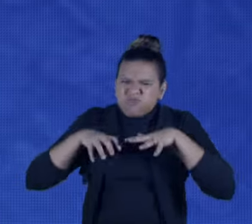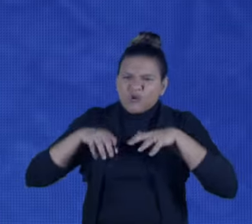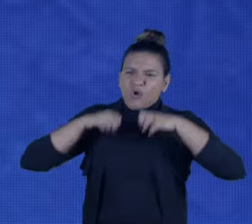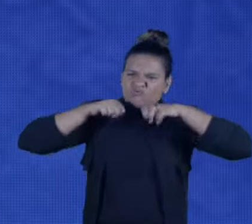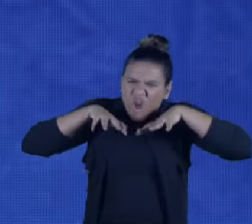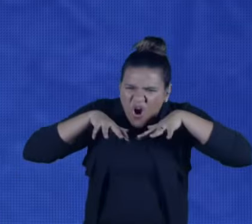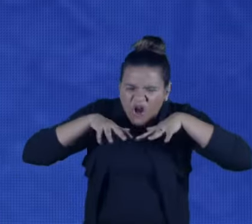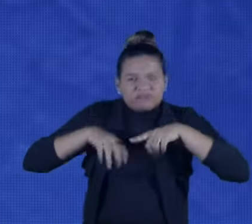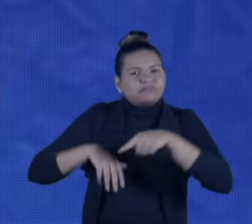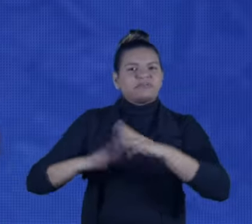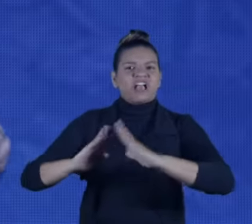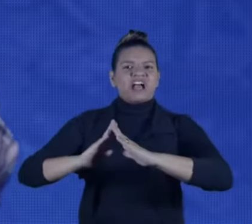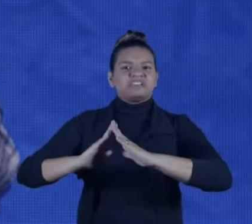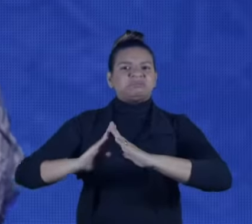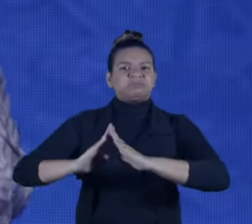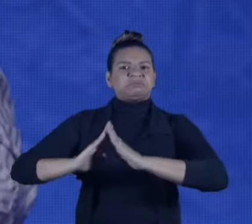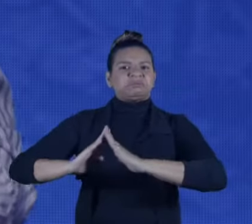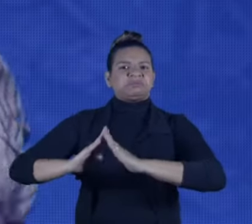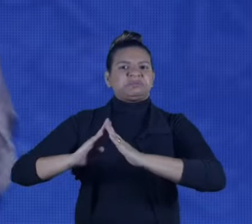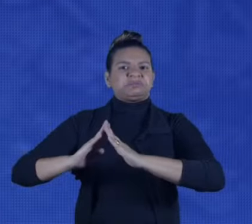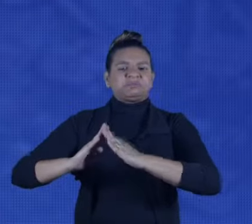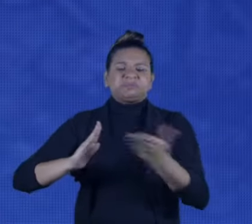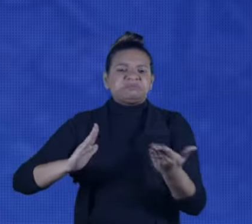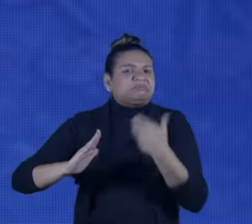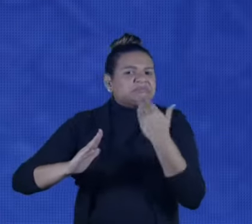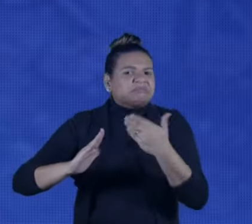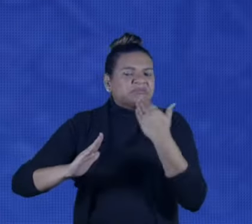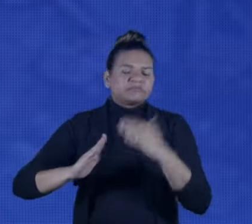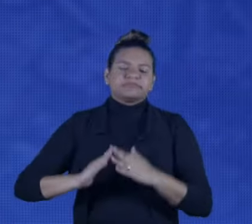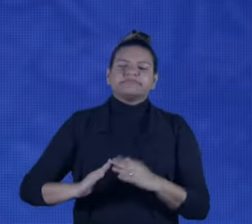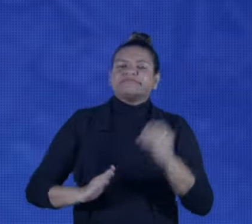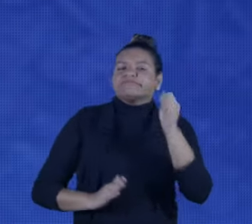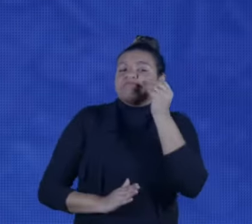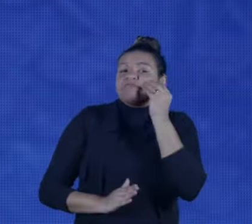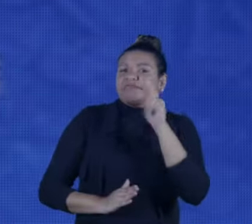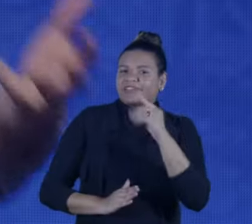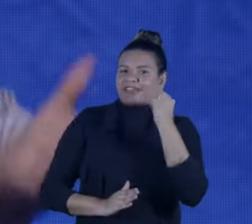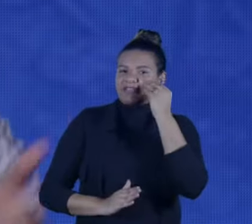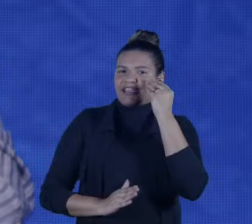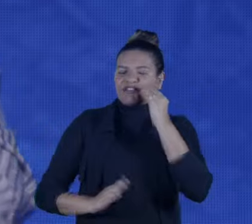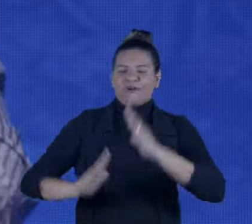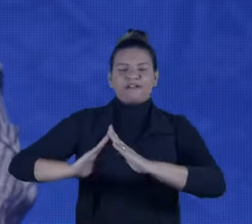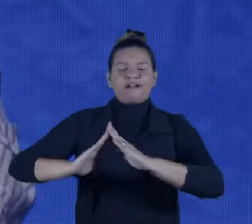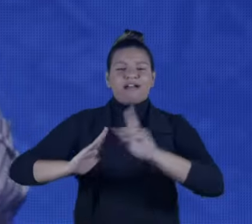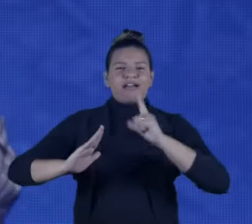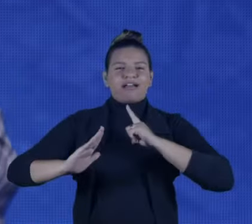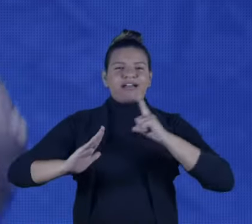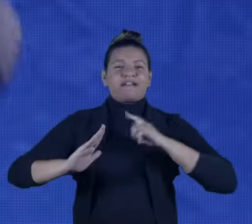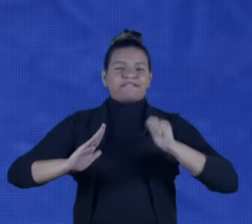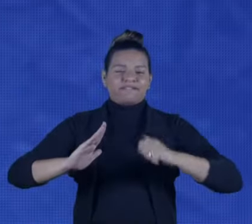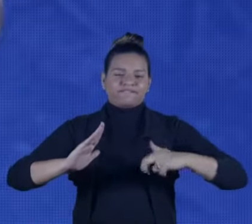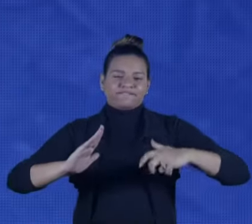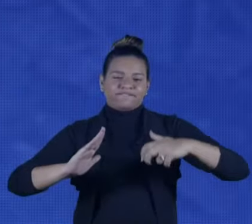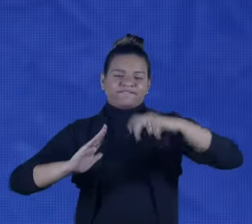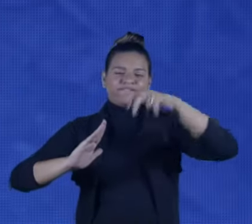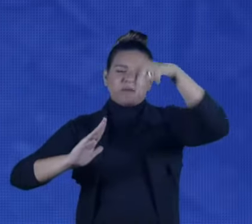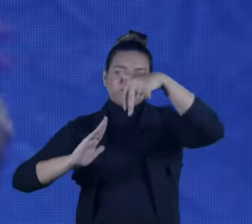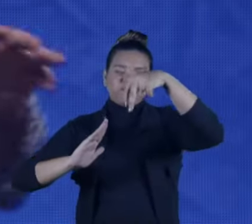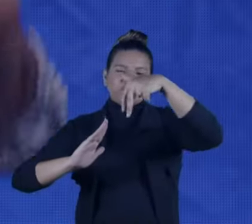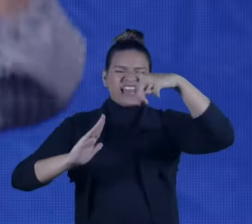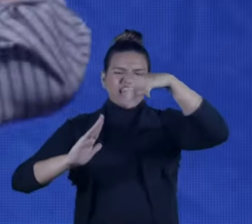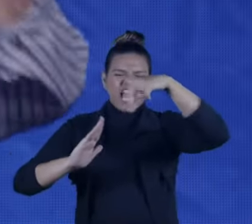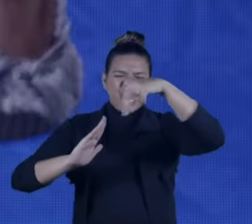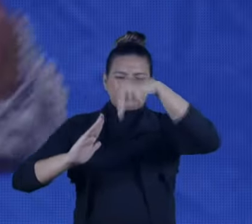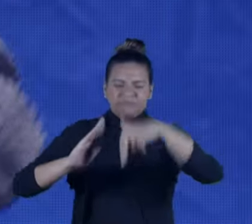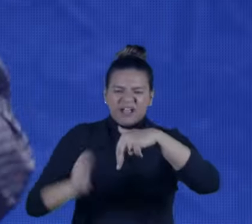eles tentaram, o lobo mau tentou entrar pela chaminé e tinha um caldeirão de água fervendo e ele caiu